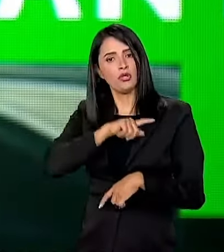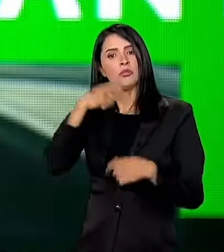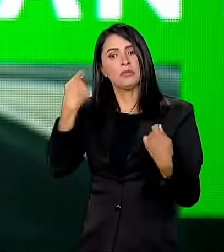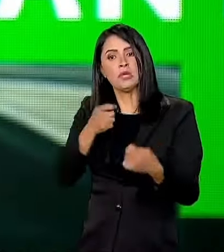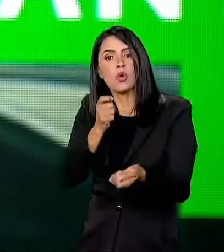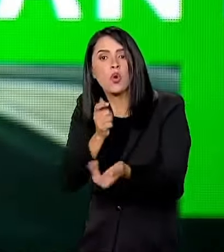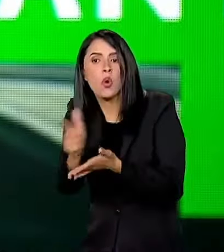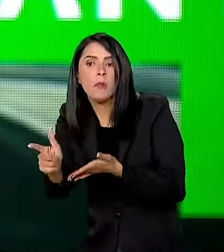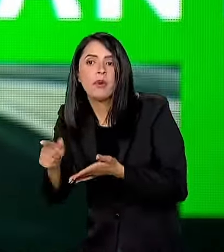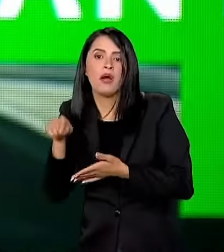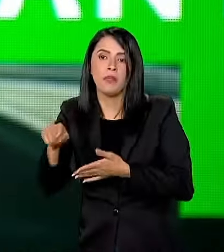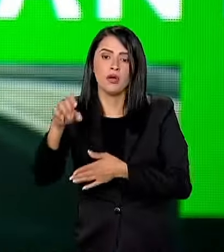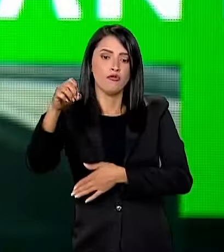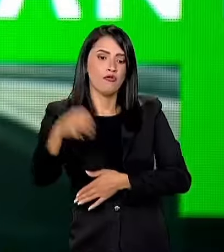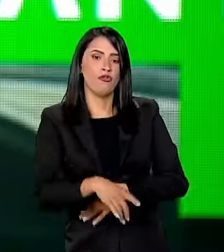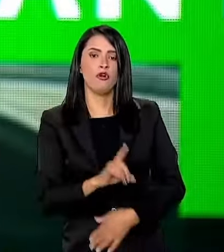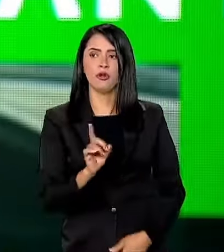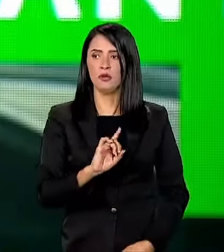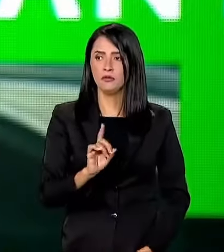produziu para não jogar fora.